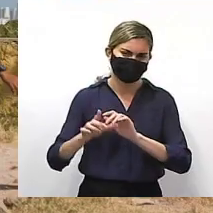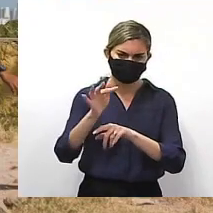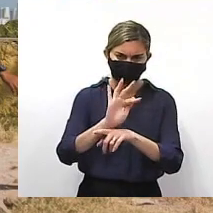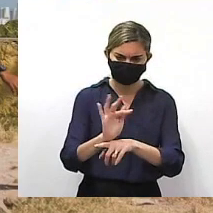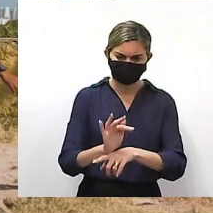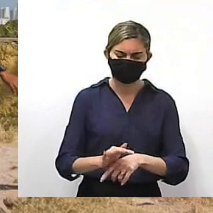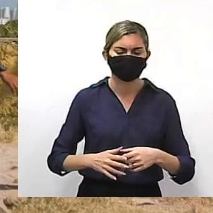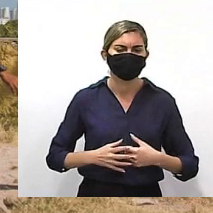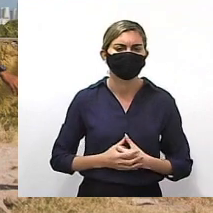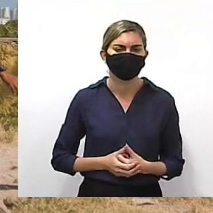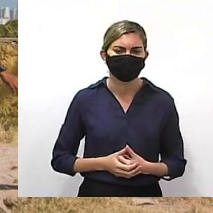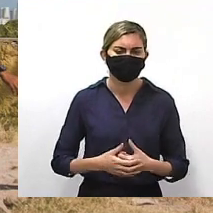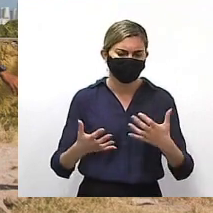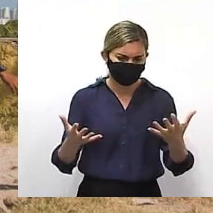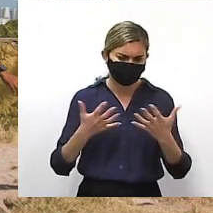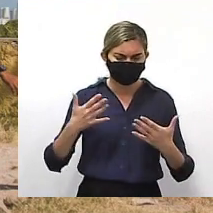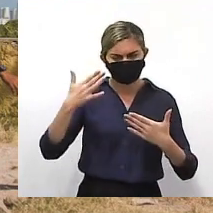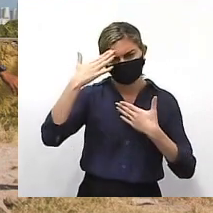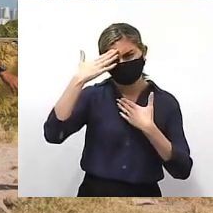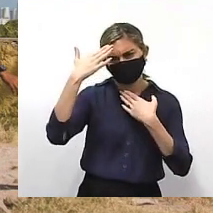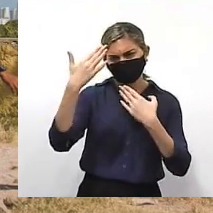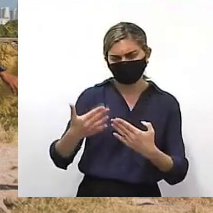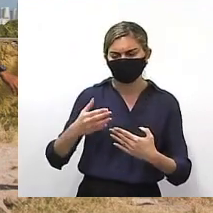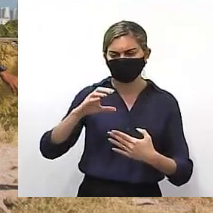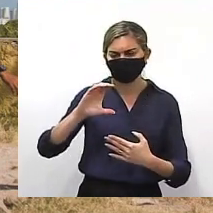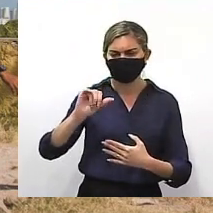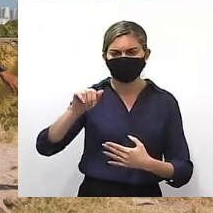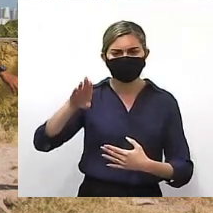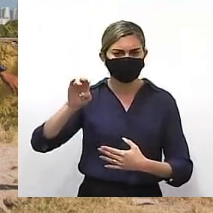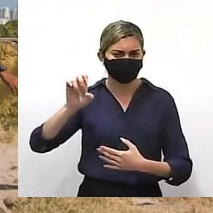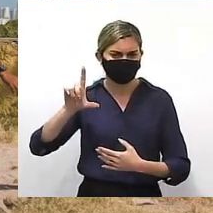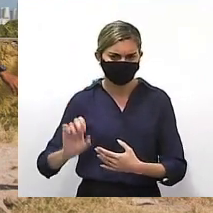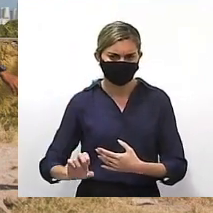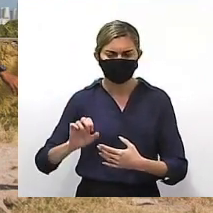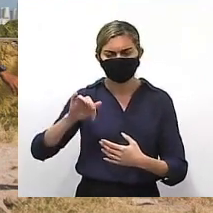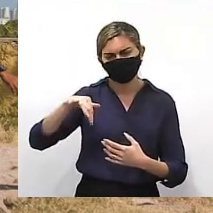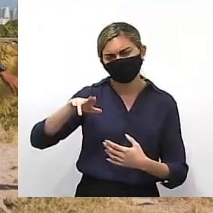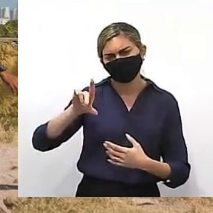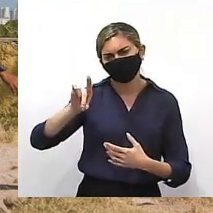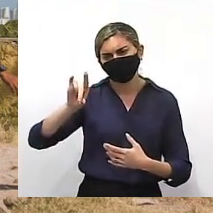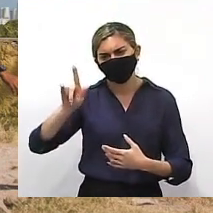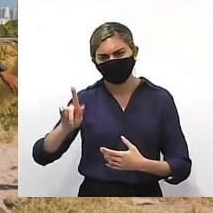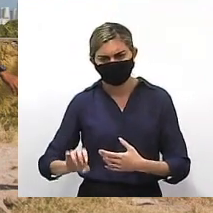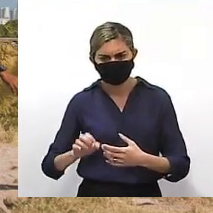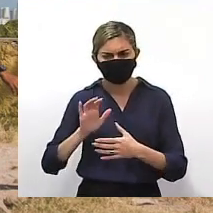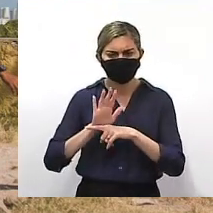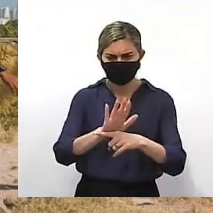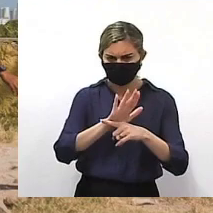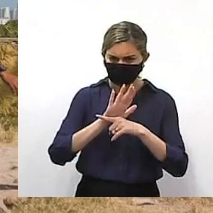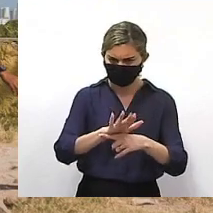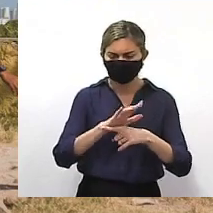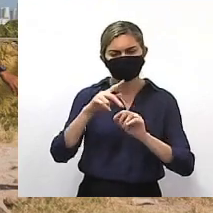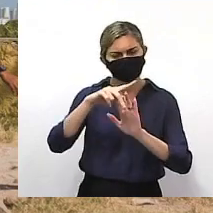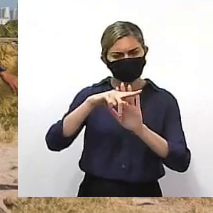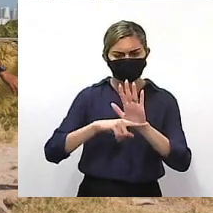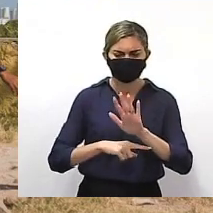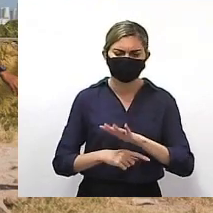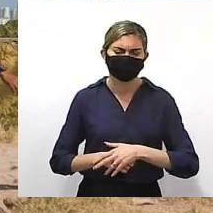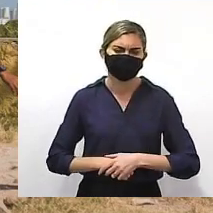filme. Eu queria muito agradecer a Cibele Barbosa, da Fundage, que é uma apoiadora desse